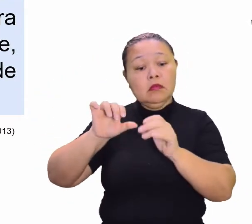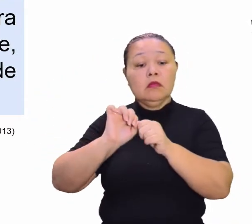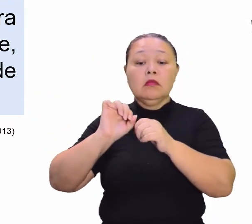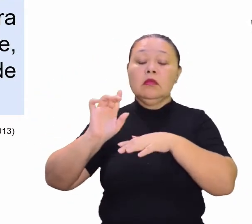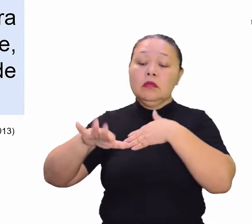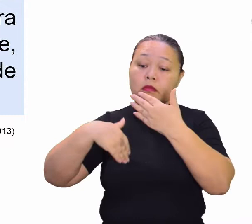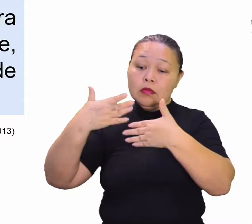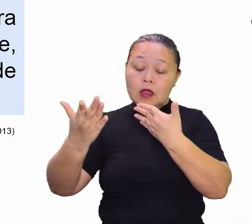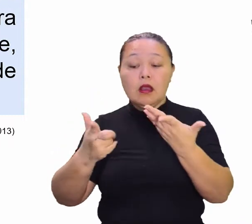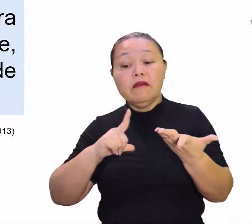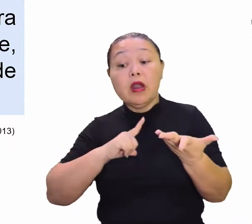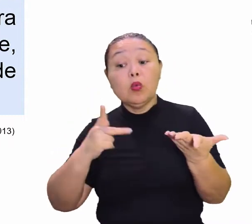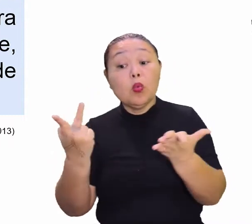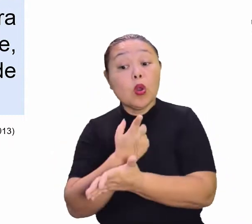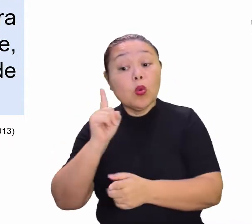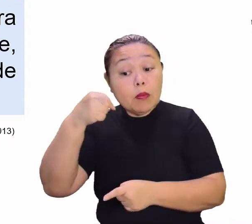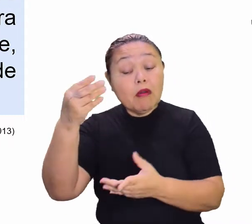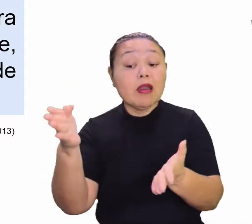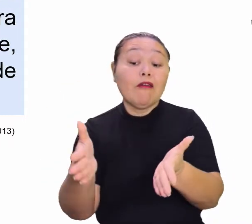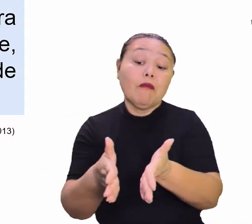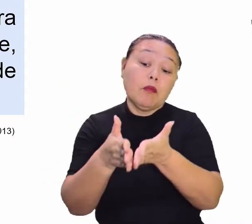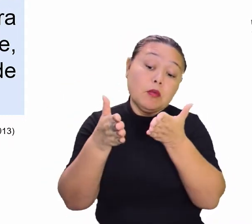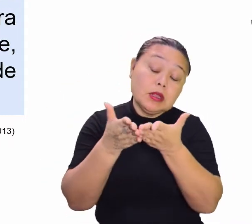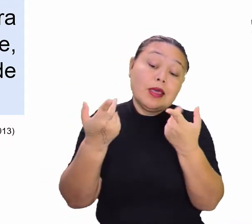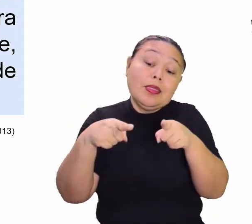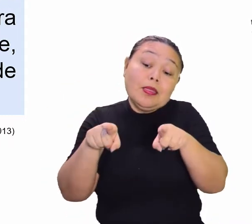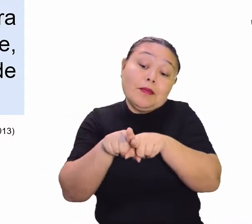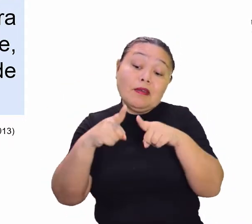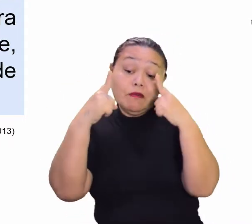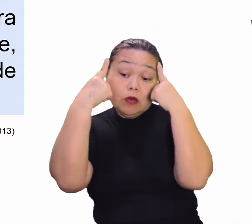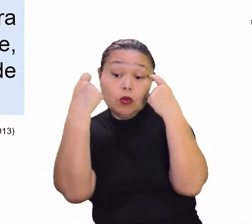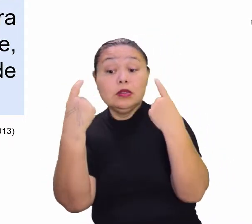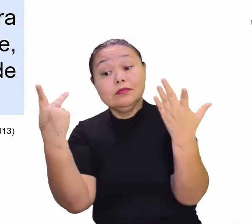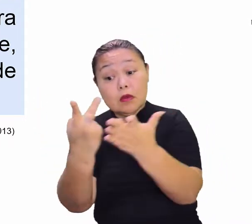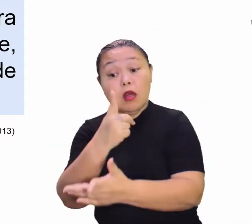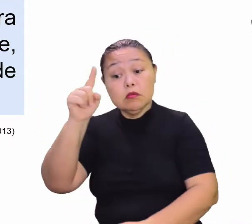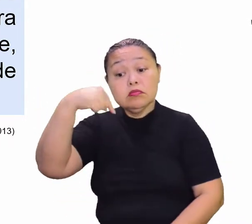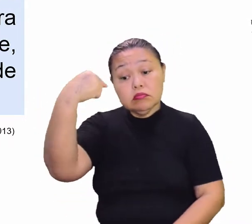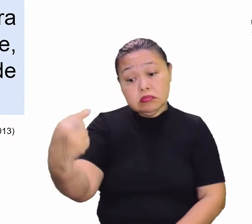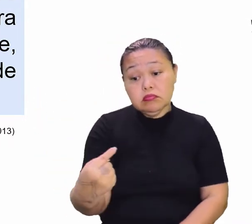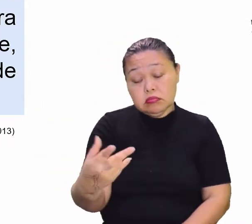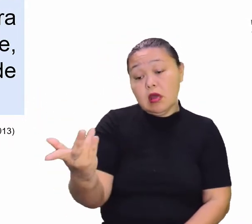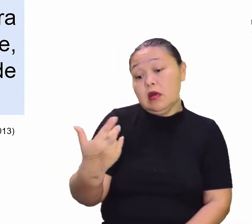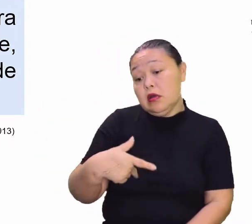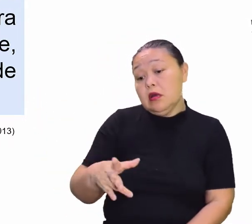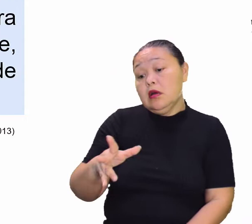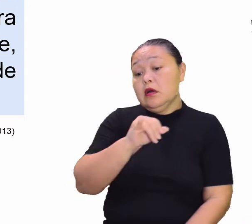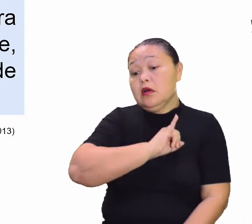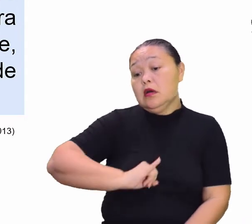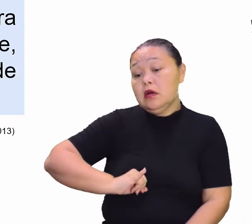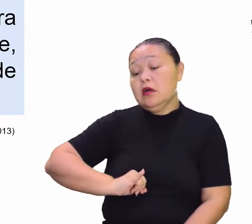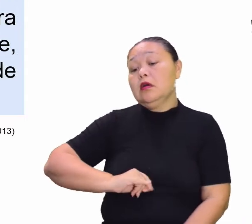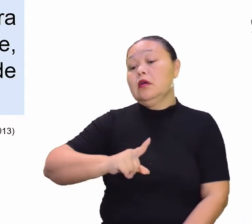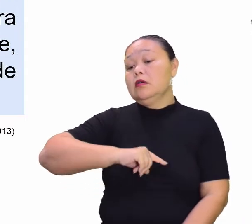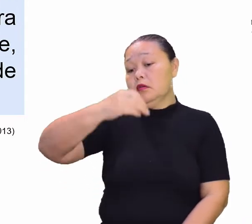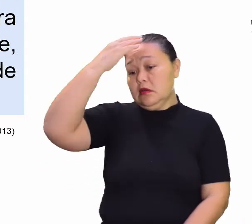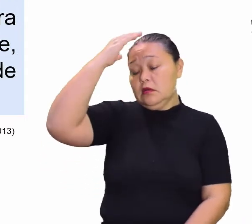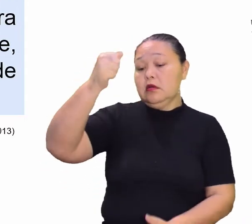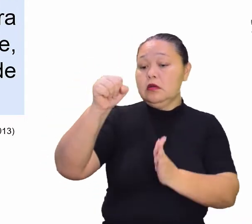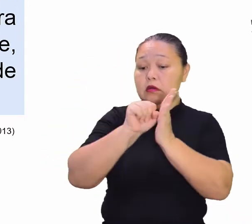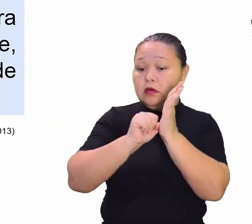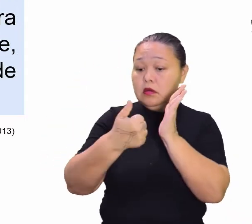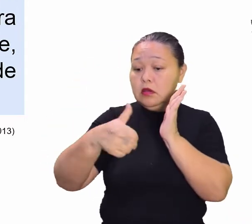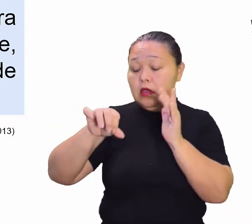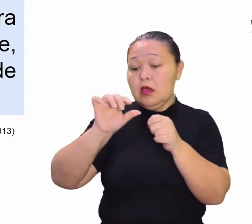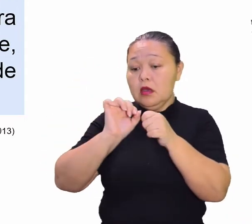quê? Pobreza e violência. E vai aumentar a violência. O exemplo aí, a questão do imperialismo no século XIX, chegaram na África, eles